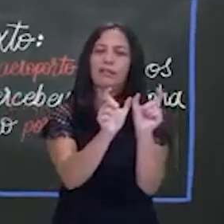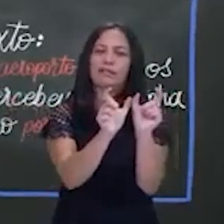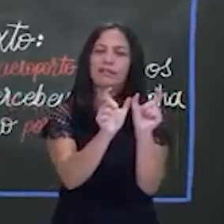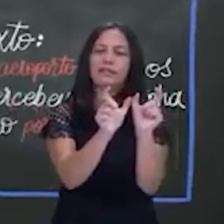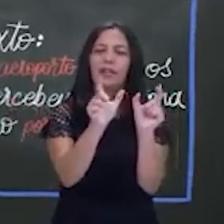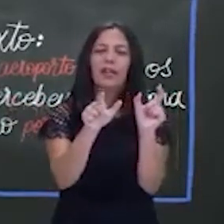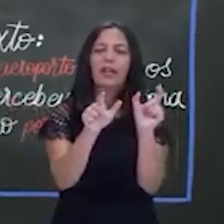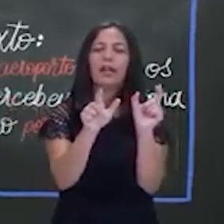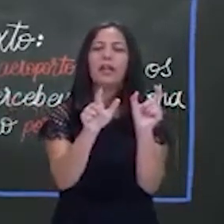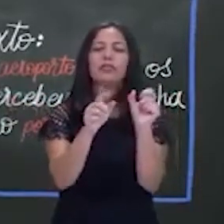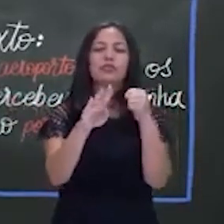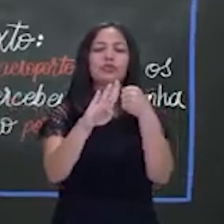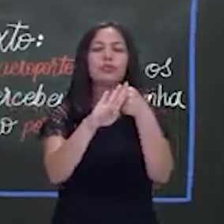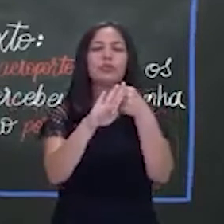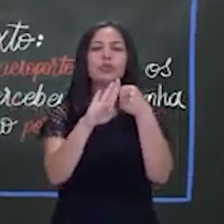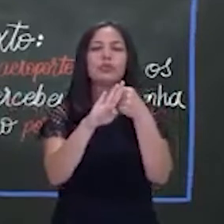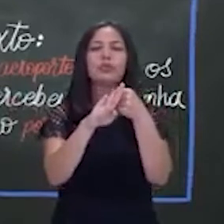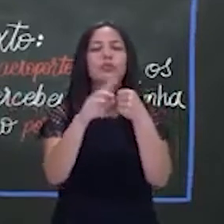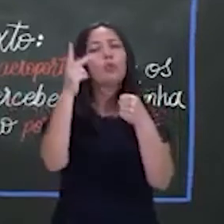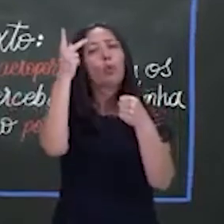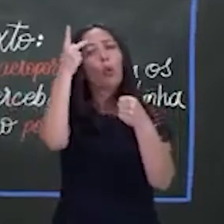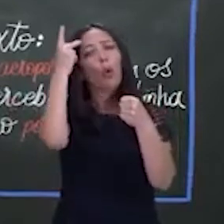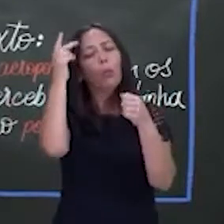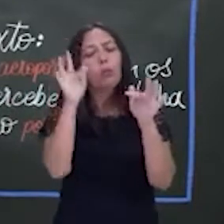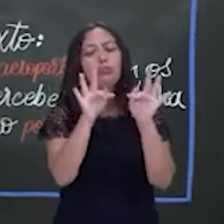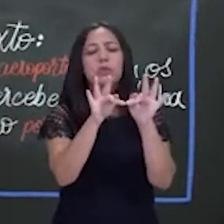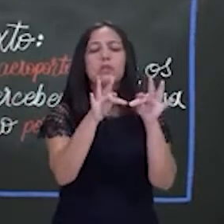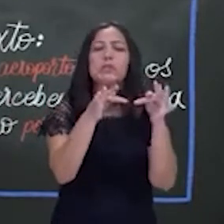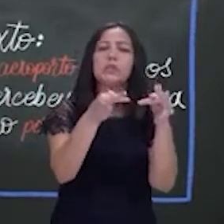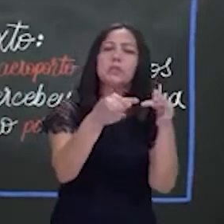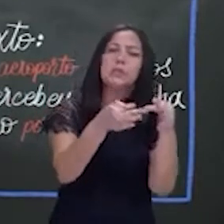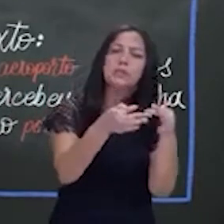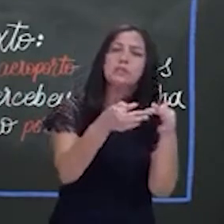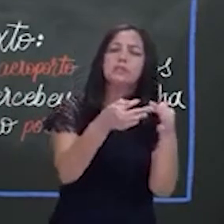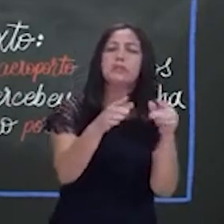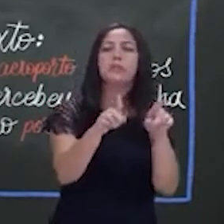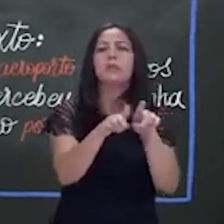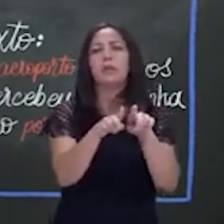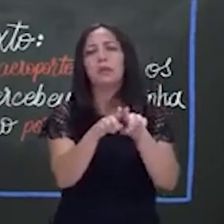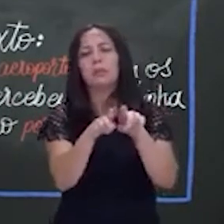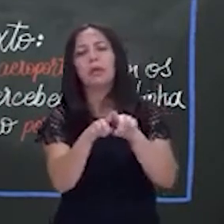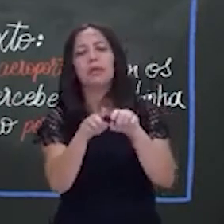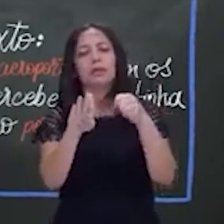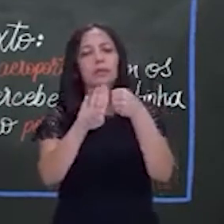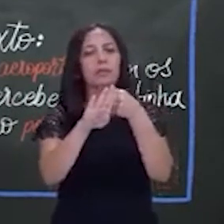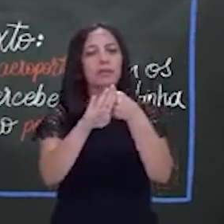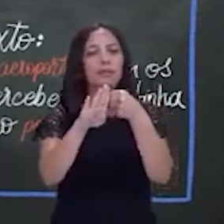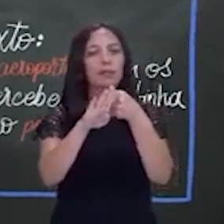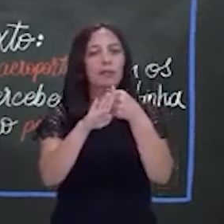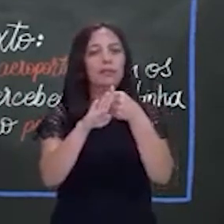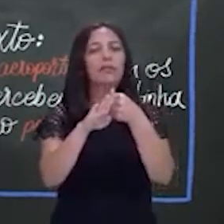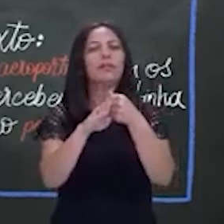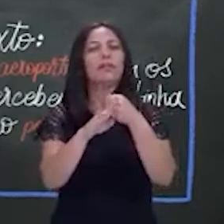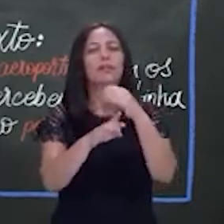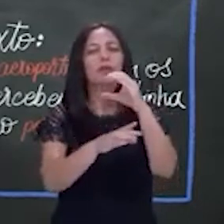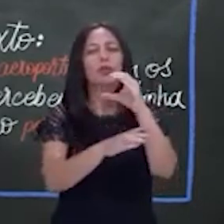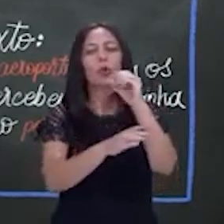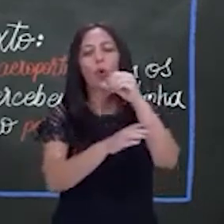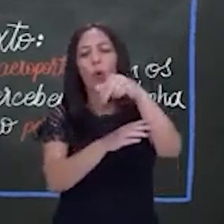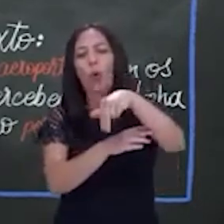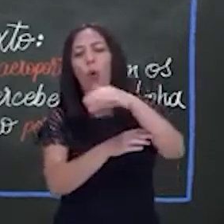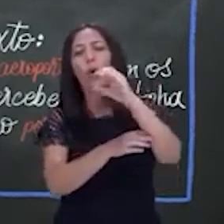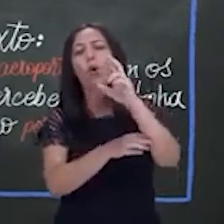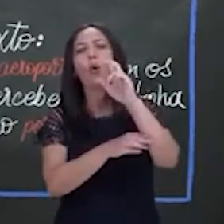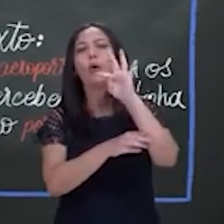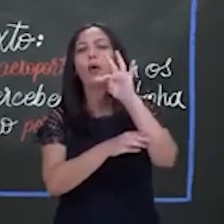ter um comum, simples e concreto. Então, lembre que quando eu falei no início que existem gavetinhas que separam as palavras, os substantivos estão na mesma gaveta,